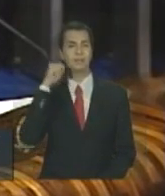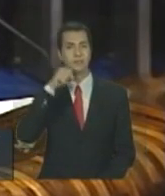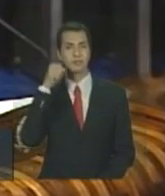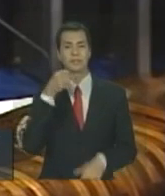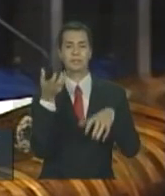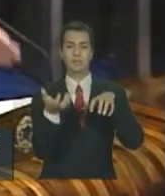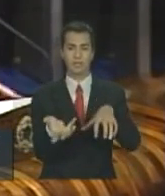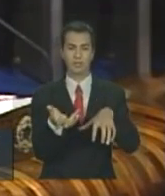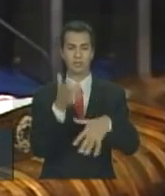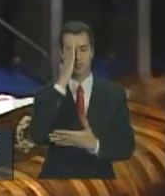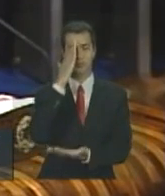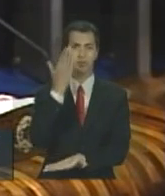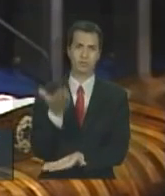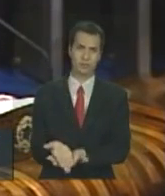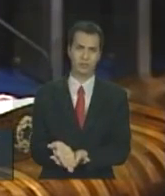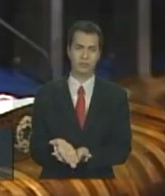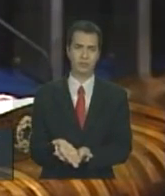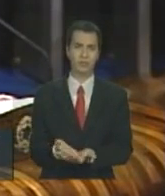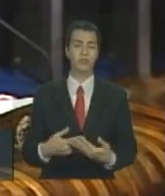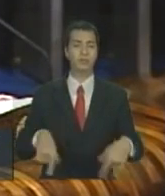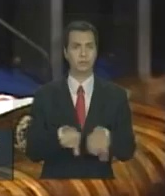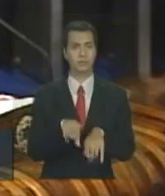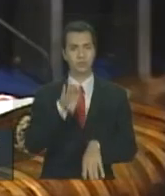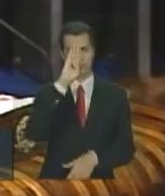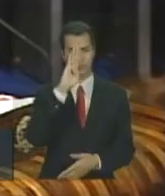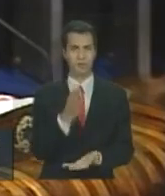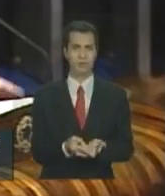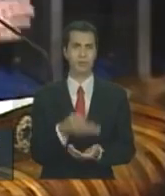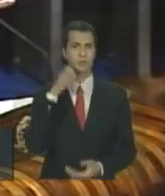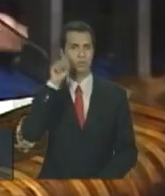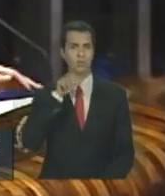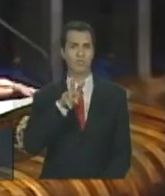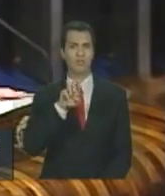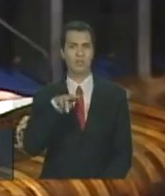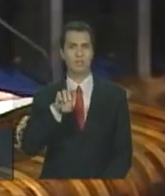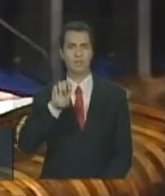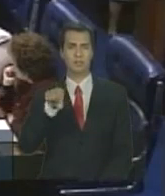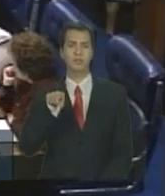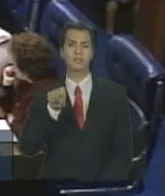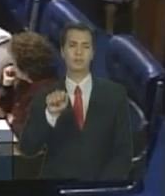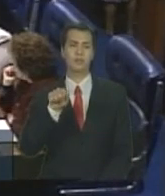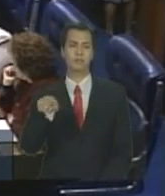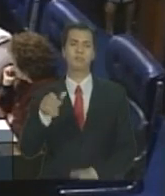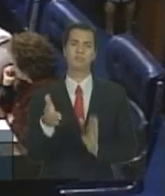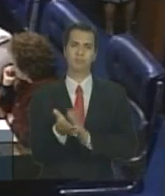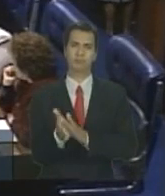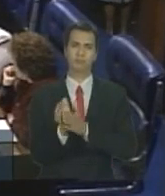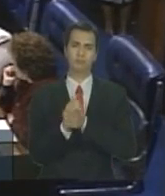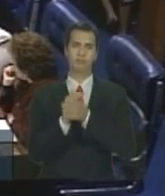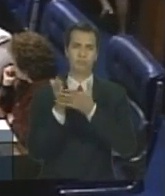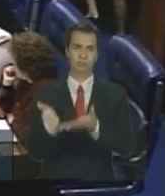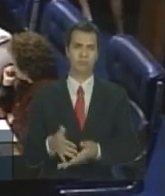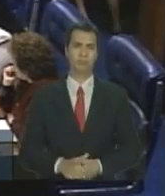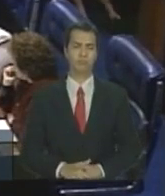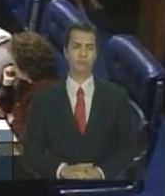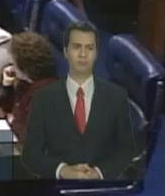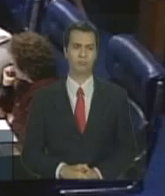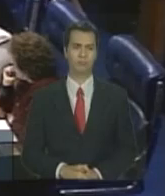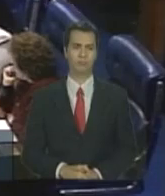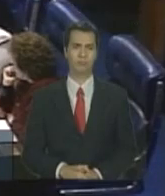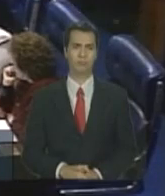E acredito que a senadora Vanessa Graziottin está de parabéns ao protagonismo das